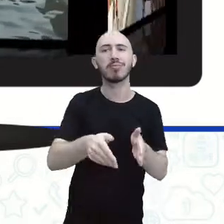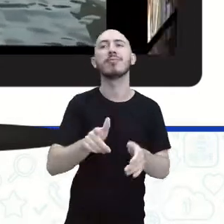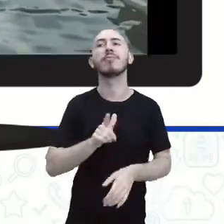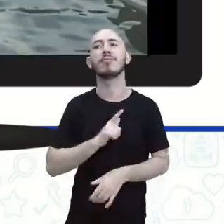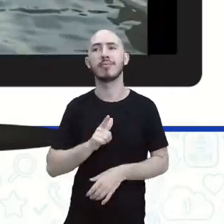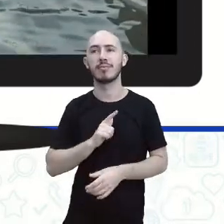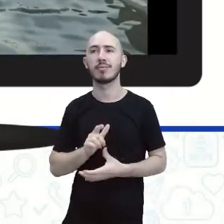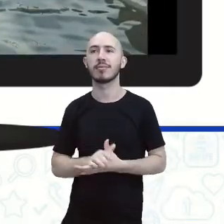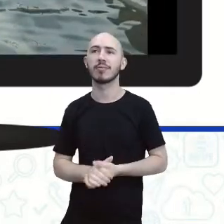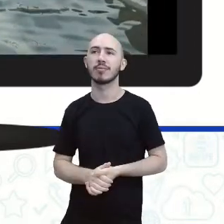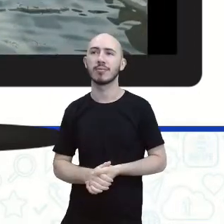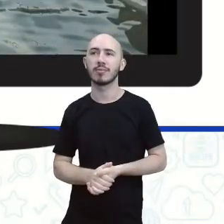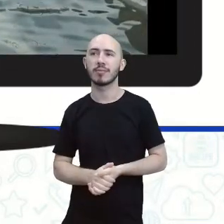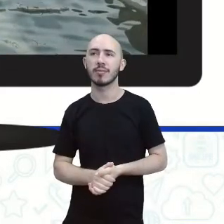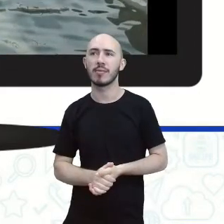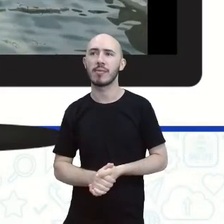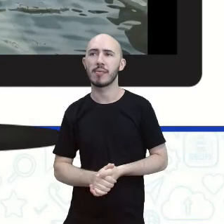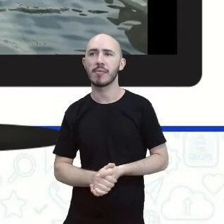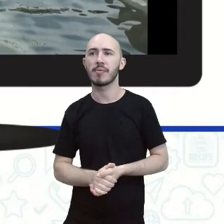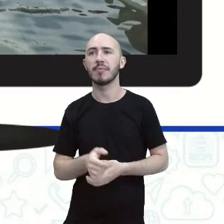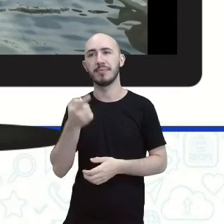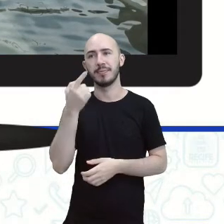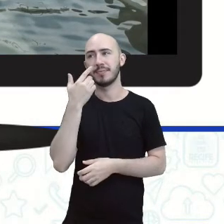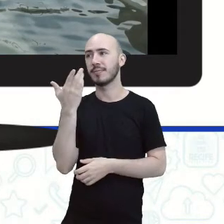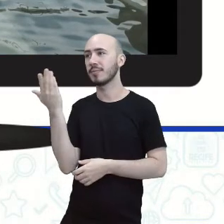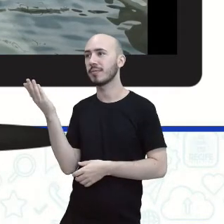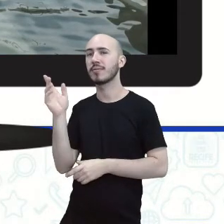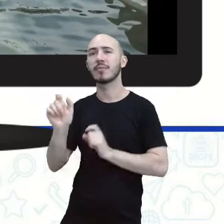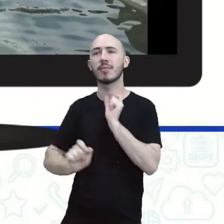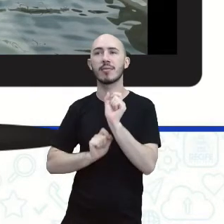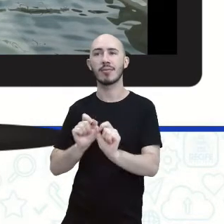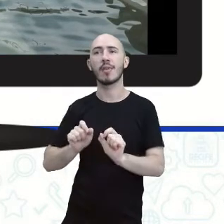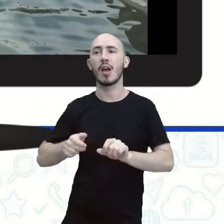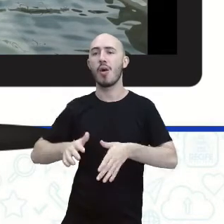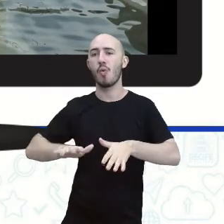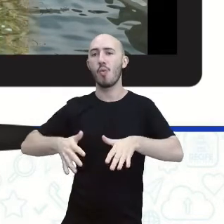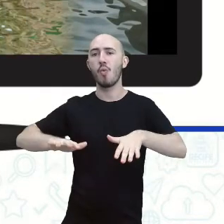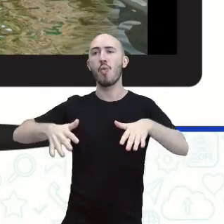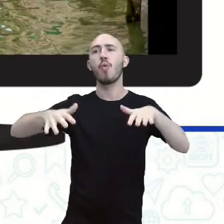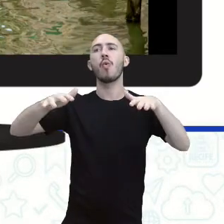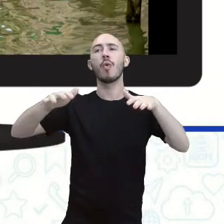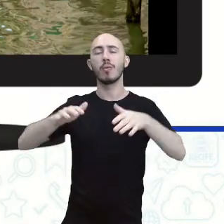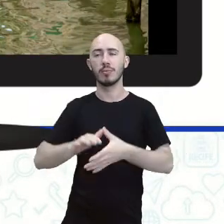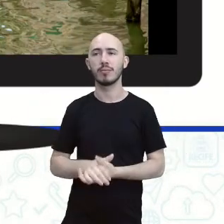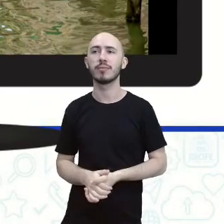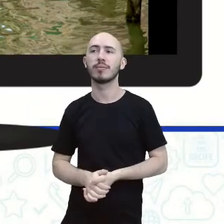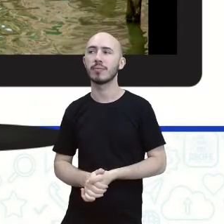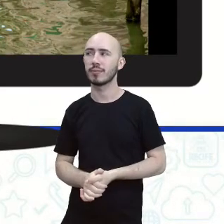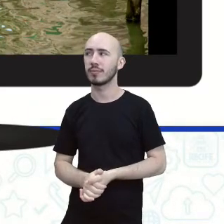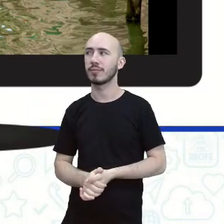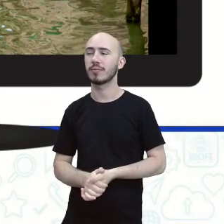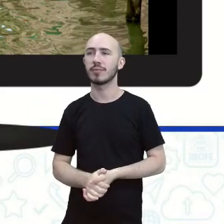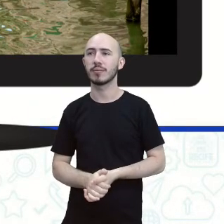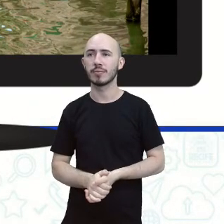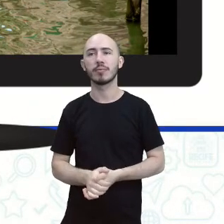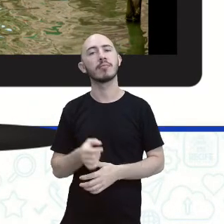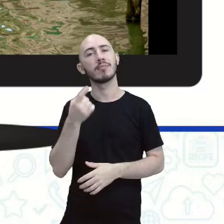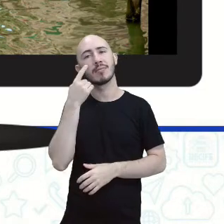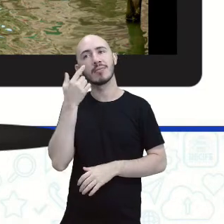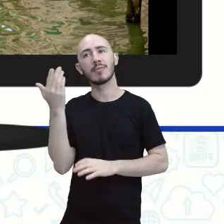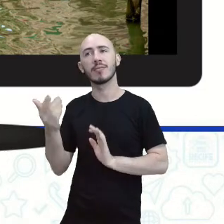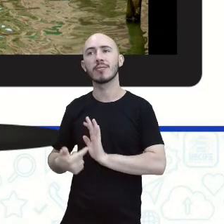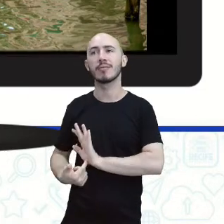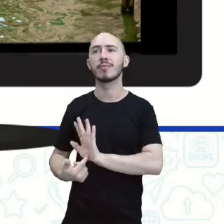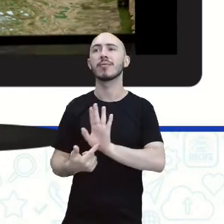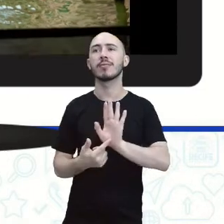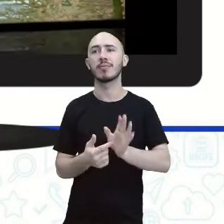promessa, o professor Gilson fez, aí já a parte quando alaga, né? Dada a missão cumprida. Então tá aí a...